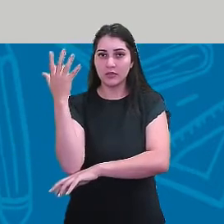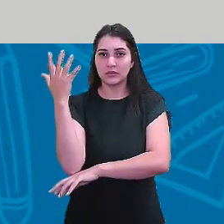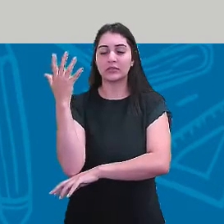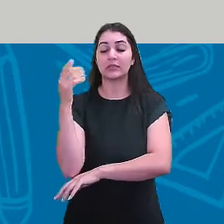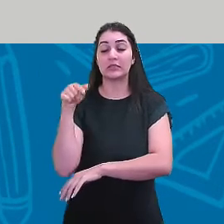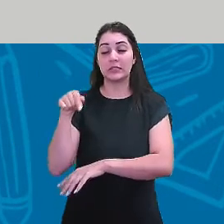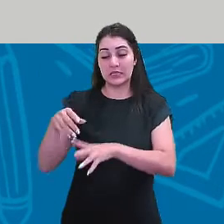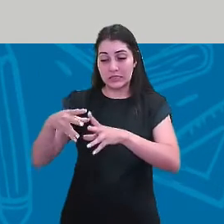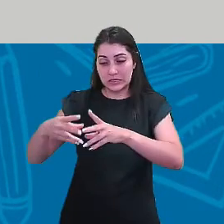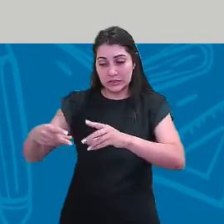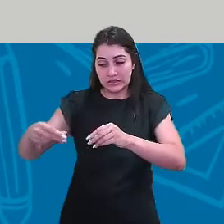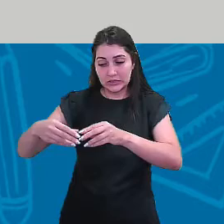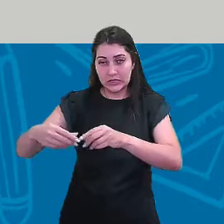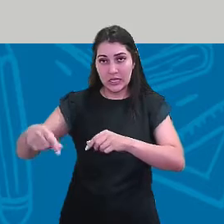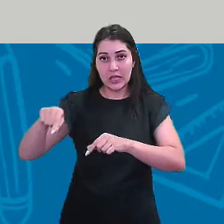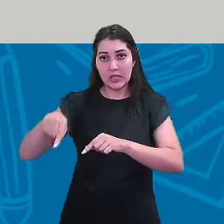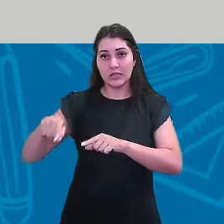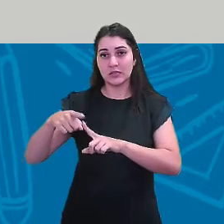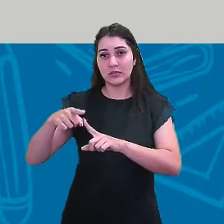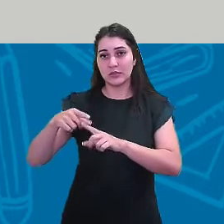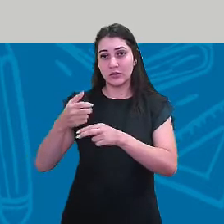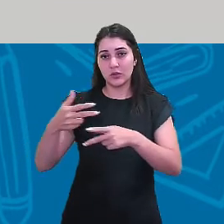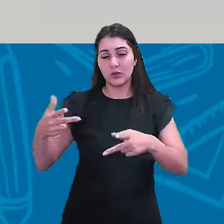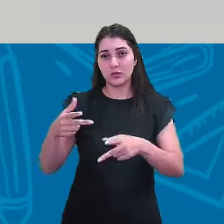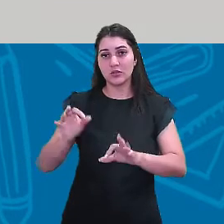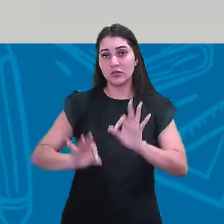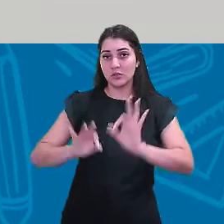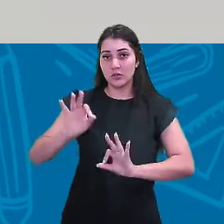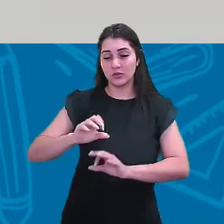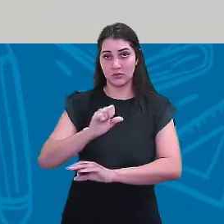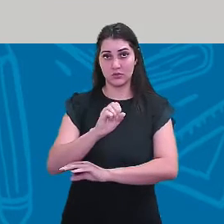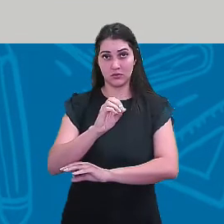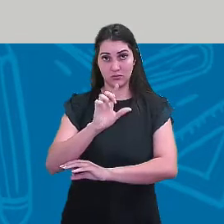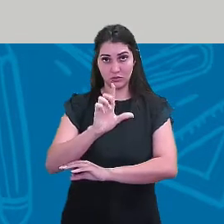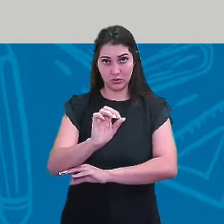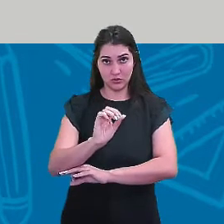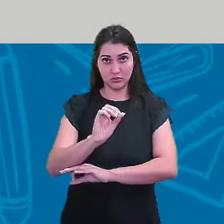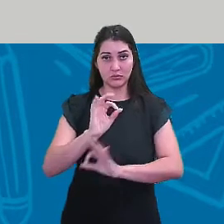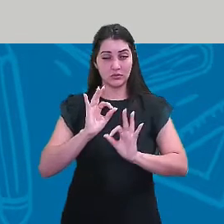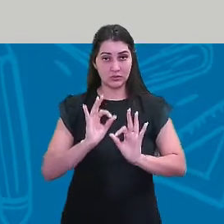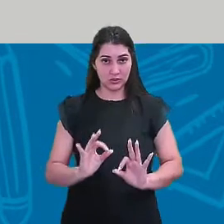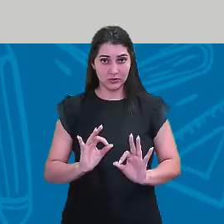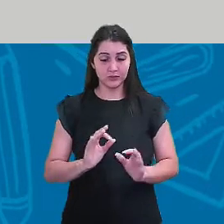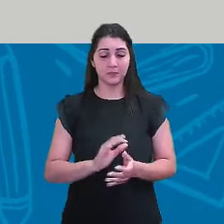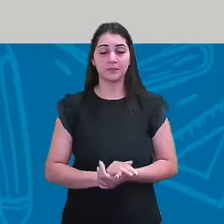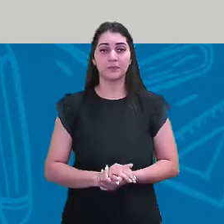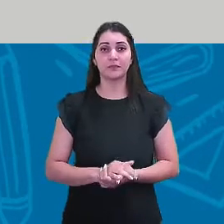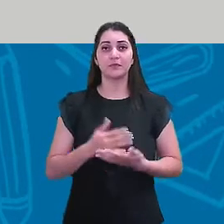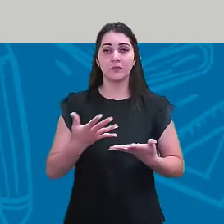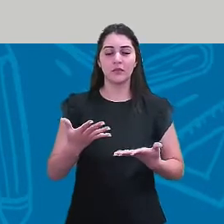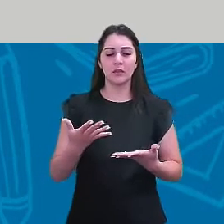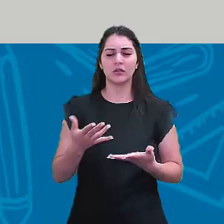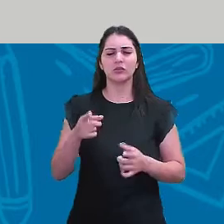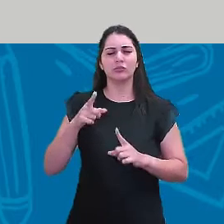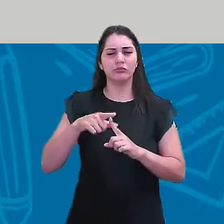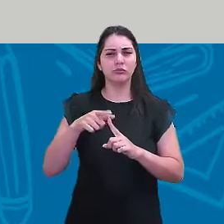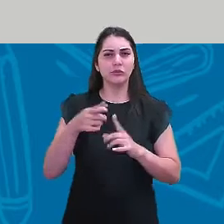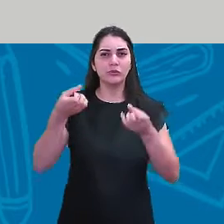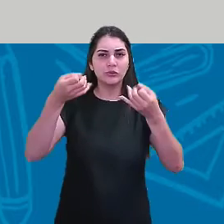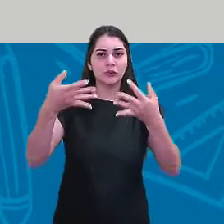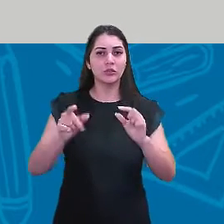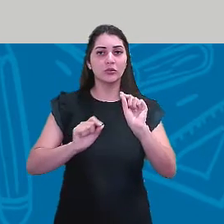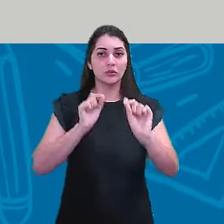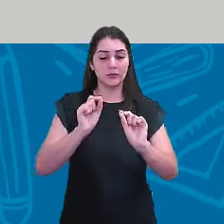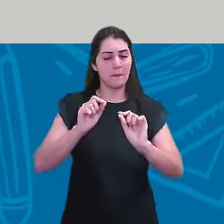decomposição desses tipos de materiais que se formam alguns tipos de solo, tá certo? A modo grosso, né, a grosso modo, é